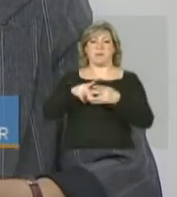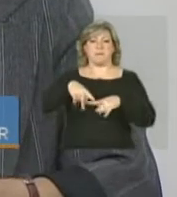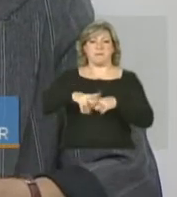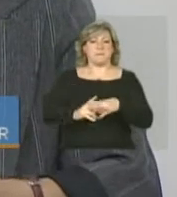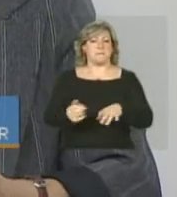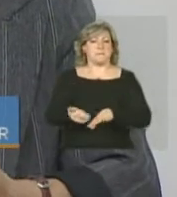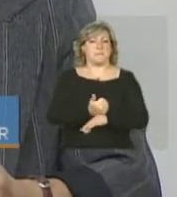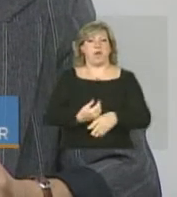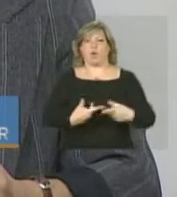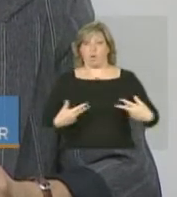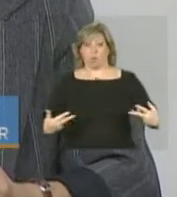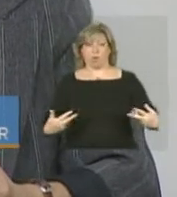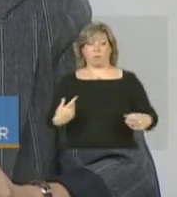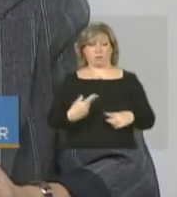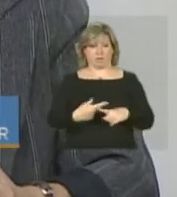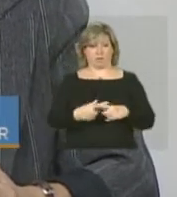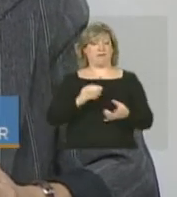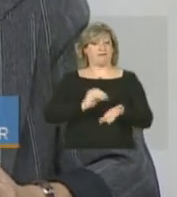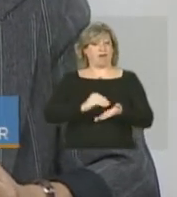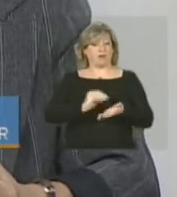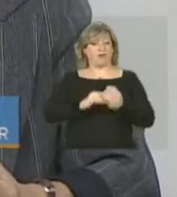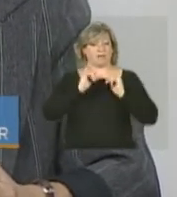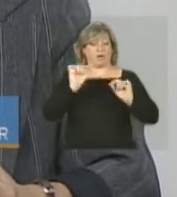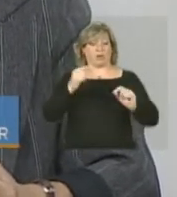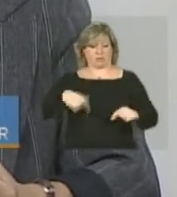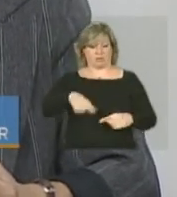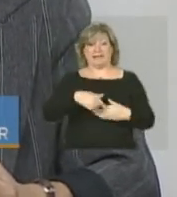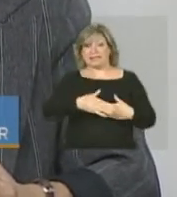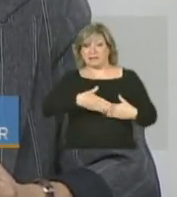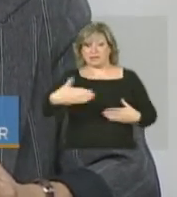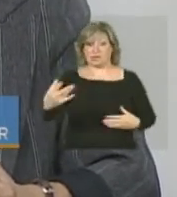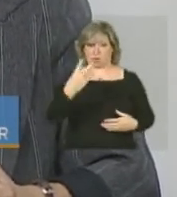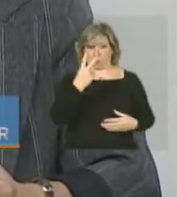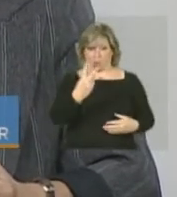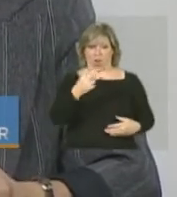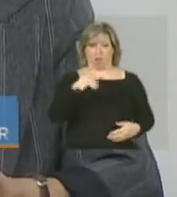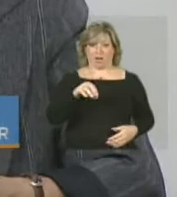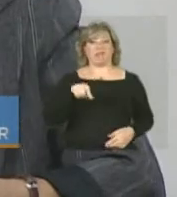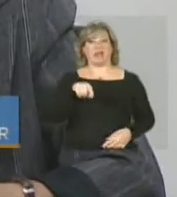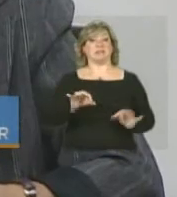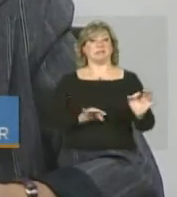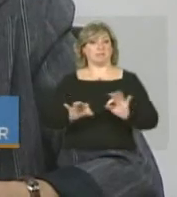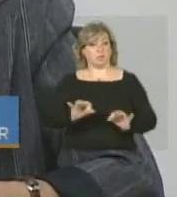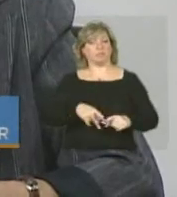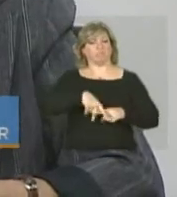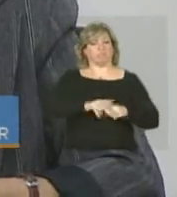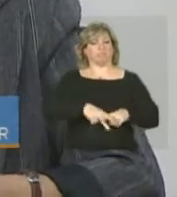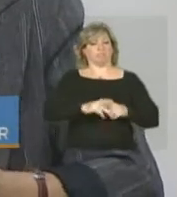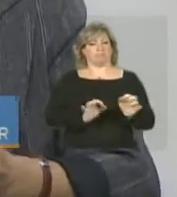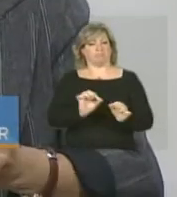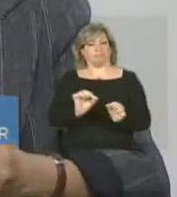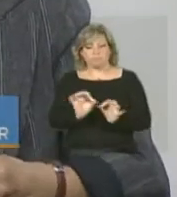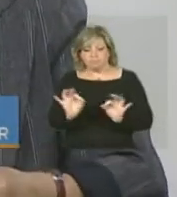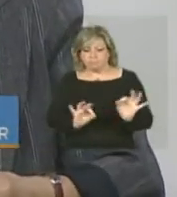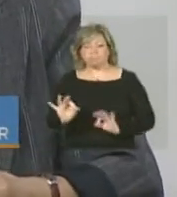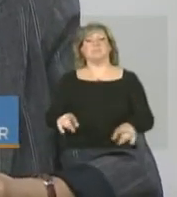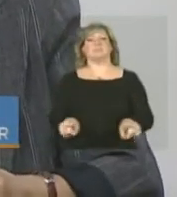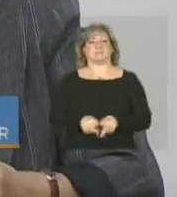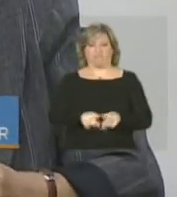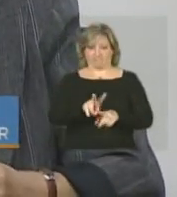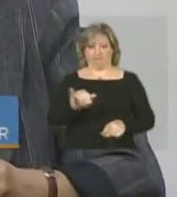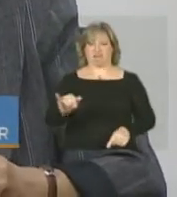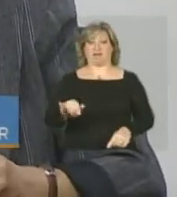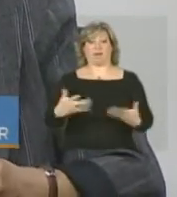porque faltou dizermos também que daqui a 2 anos esse plano será revisto. Nós, então, nessa